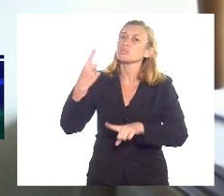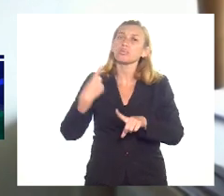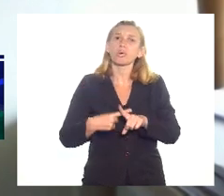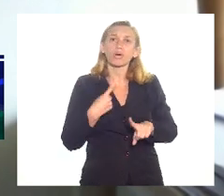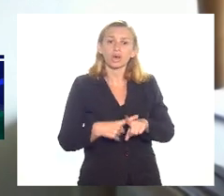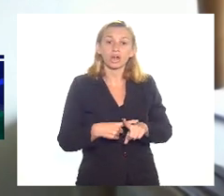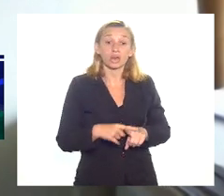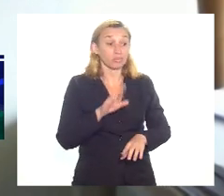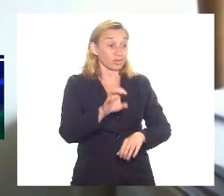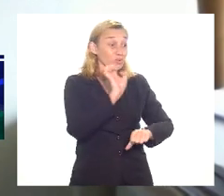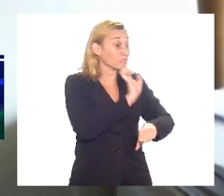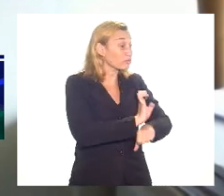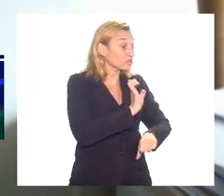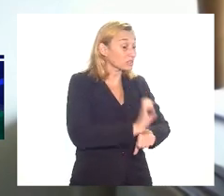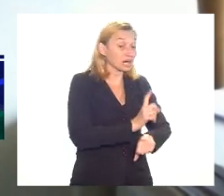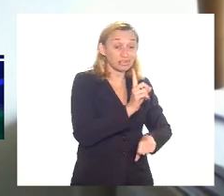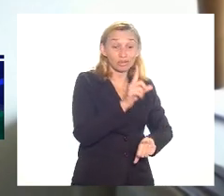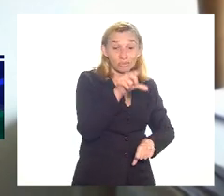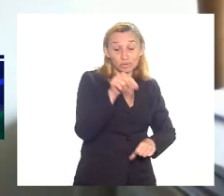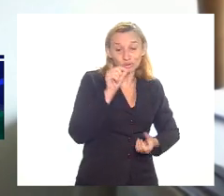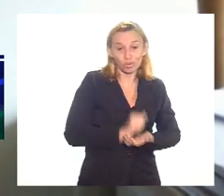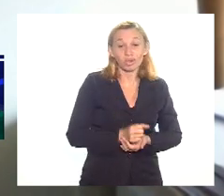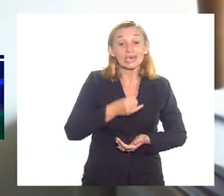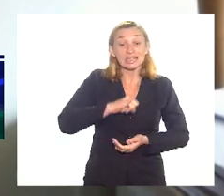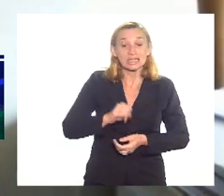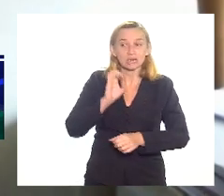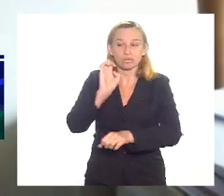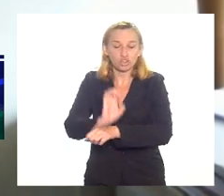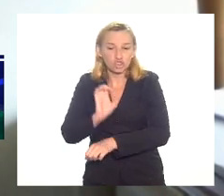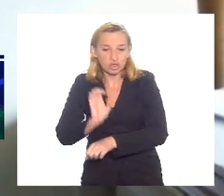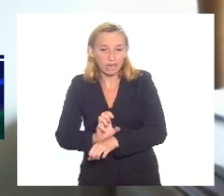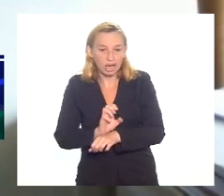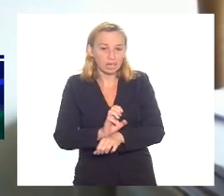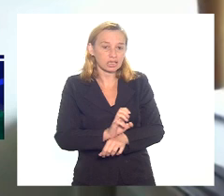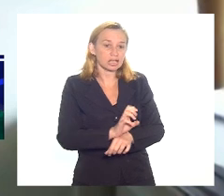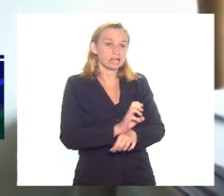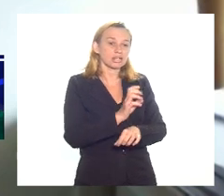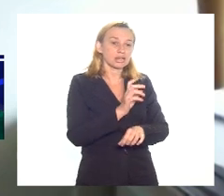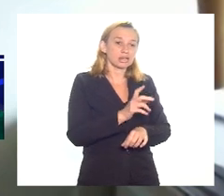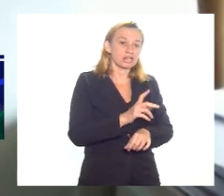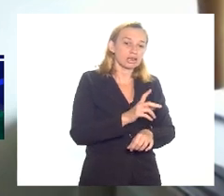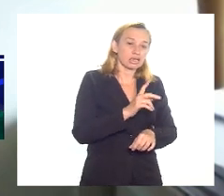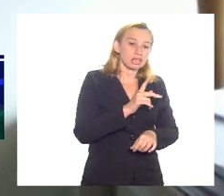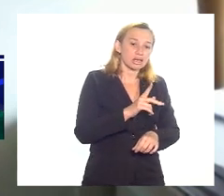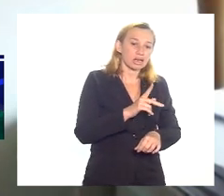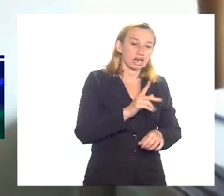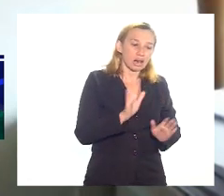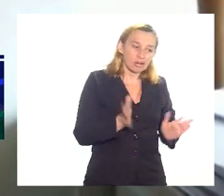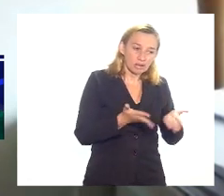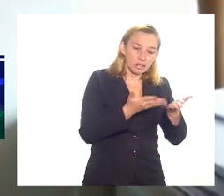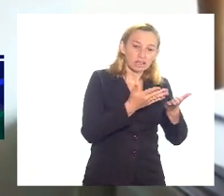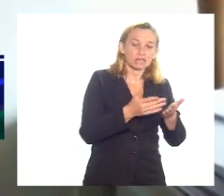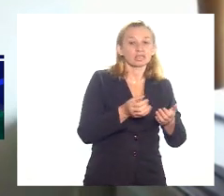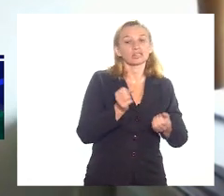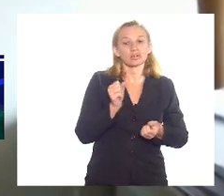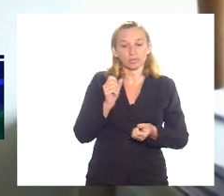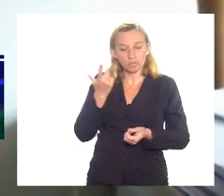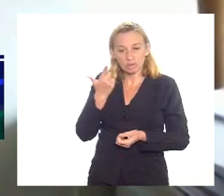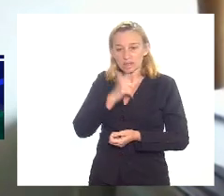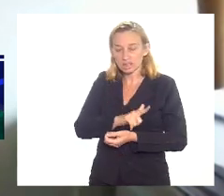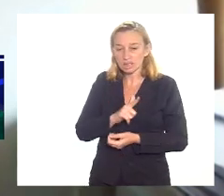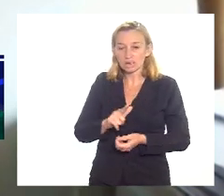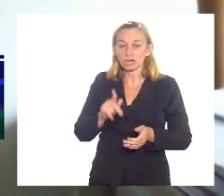o decide. Porque, se decidisse, estaria investindo. Projetos de lei para que